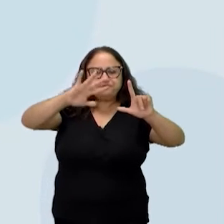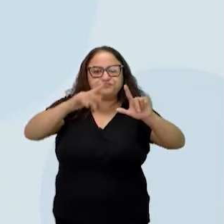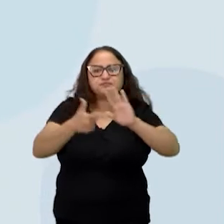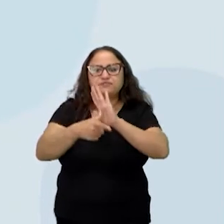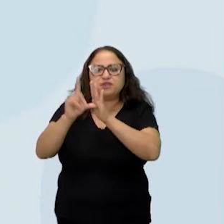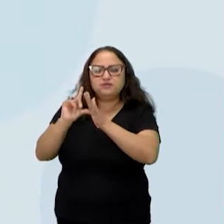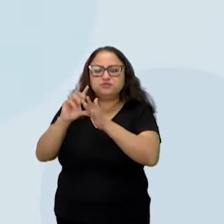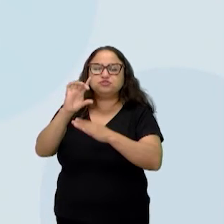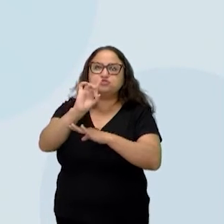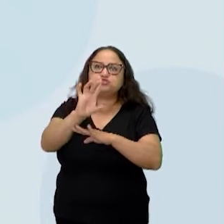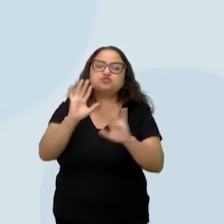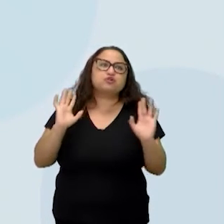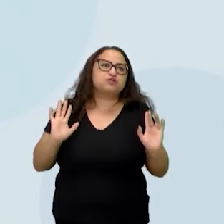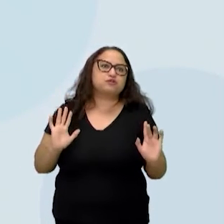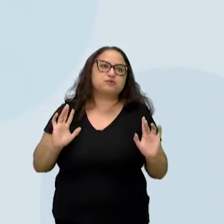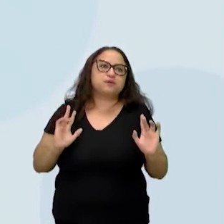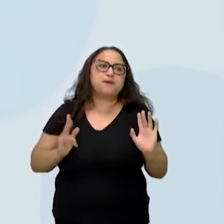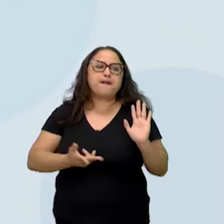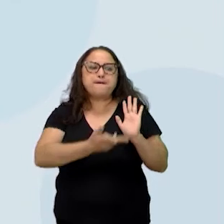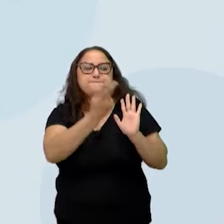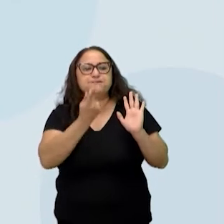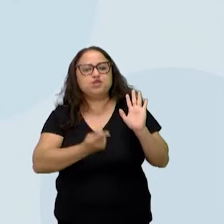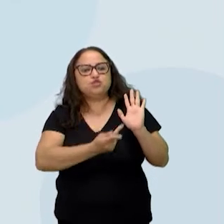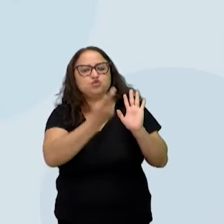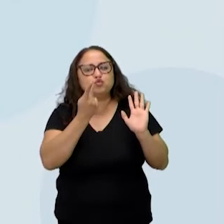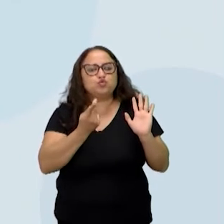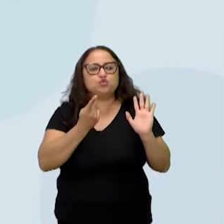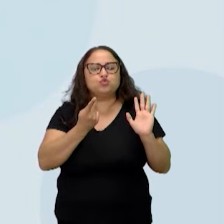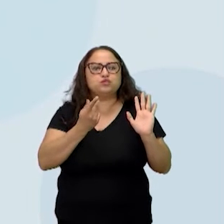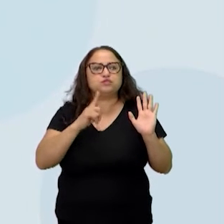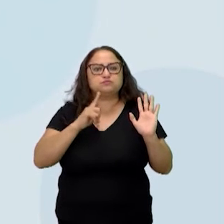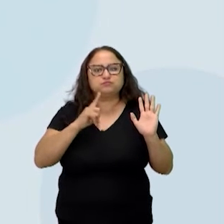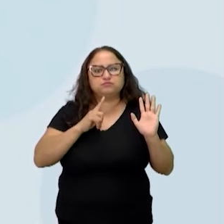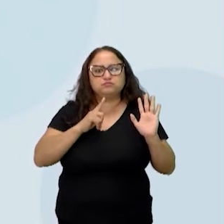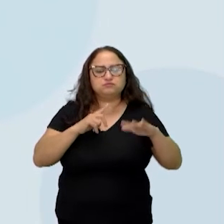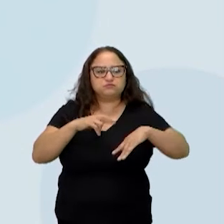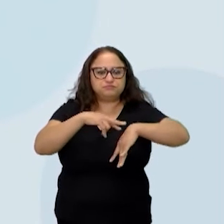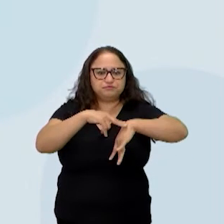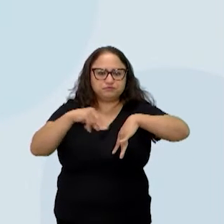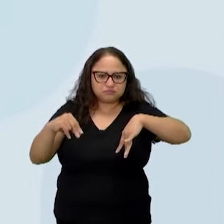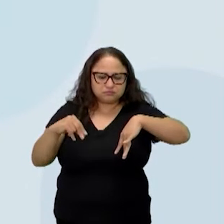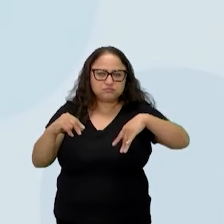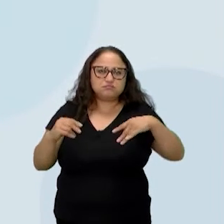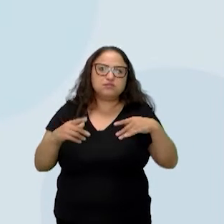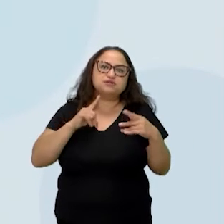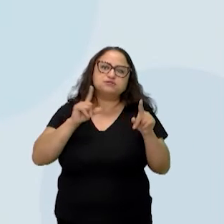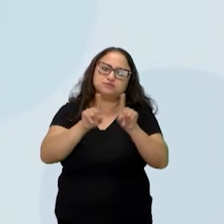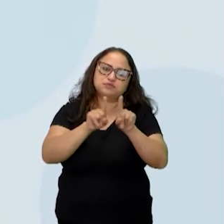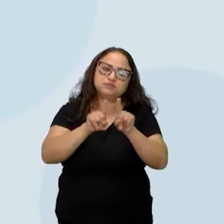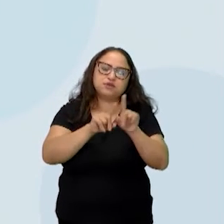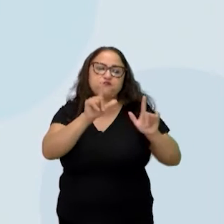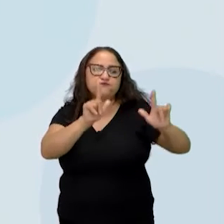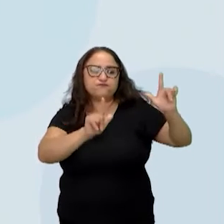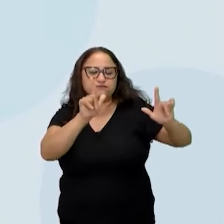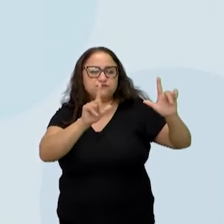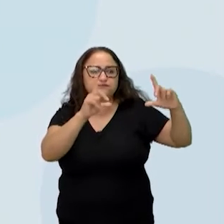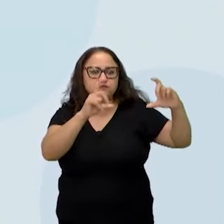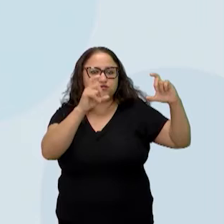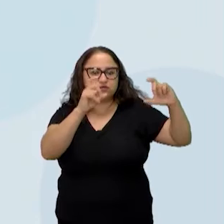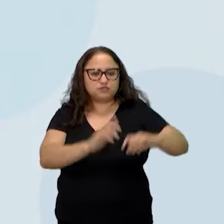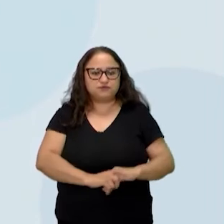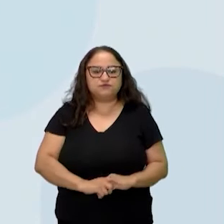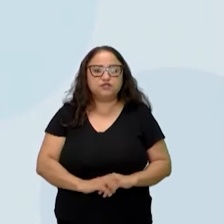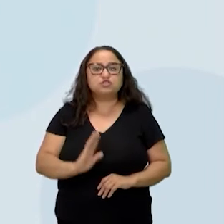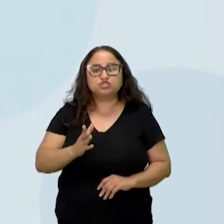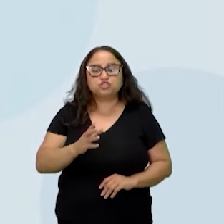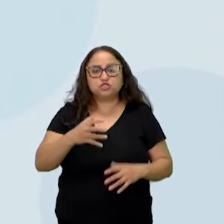tínhamos apenas, né, pintura, escultura, desenho, fotografia, que já são, né, formatos tradicionais aí para as